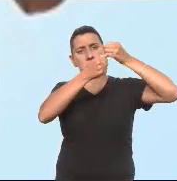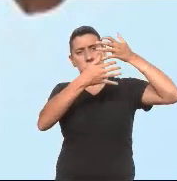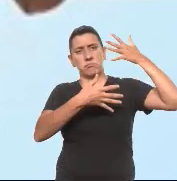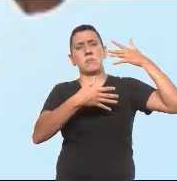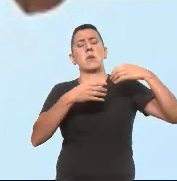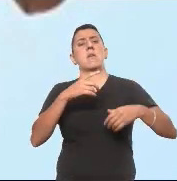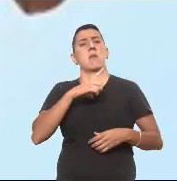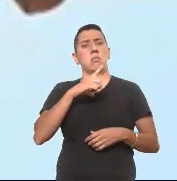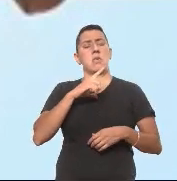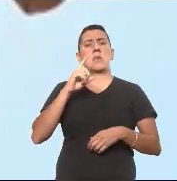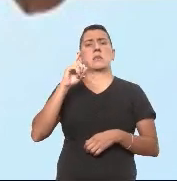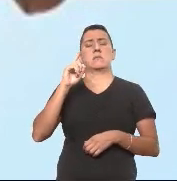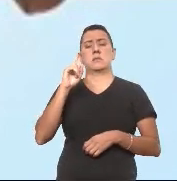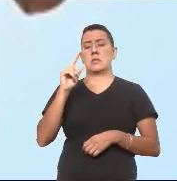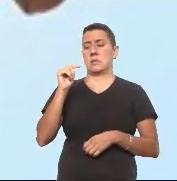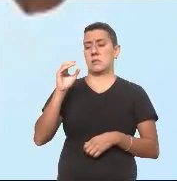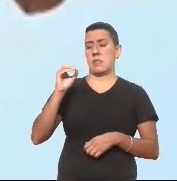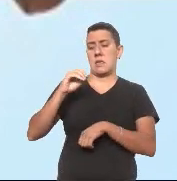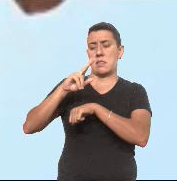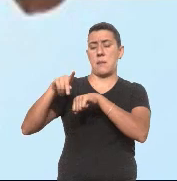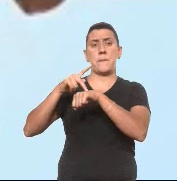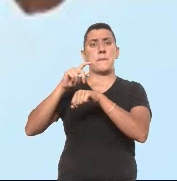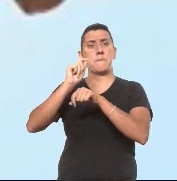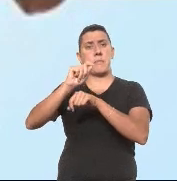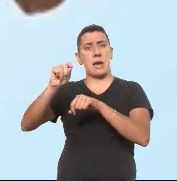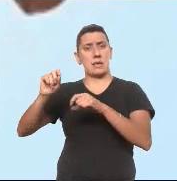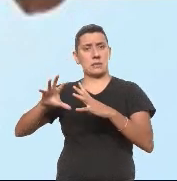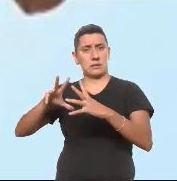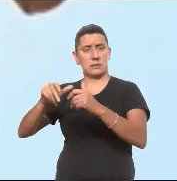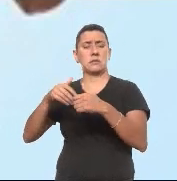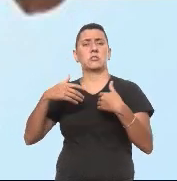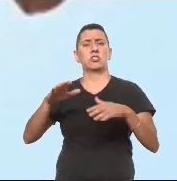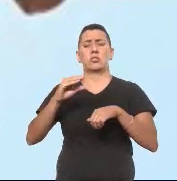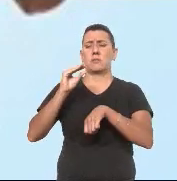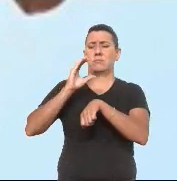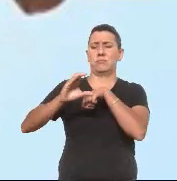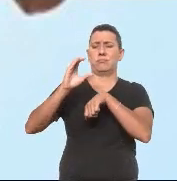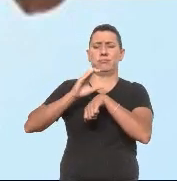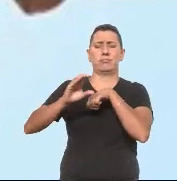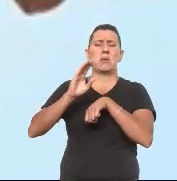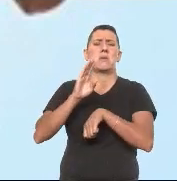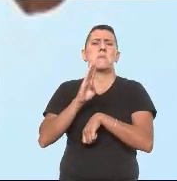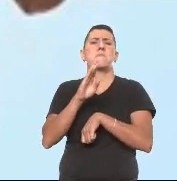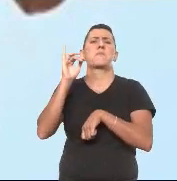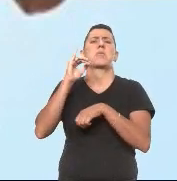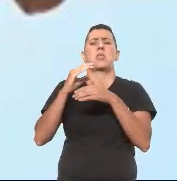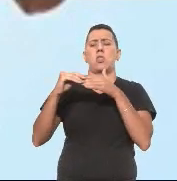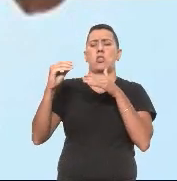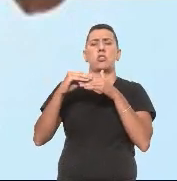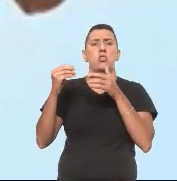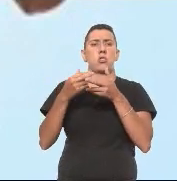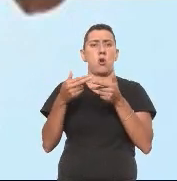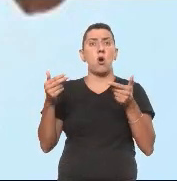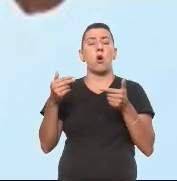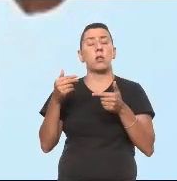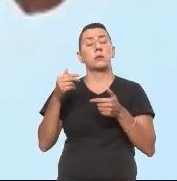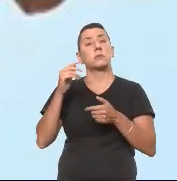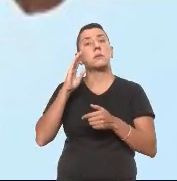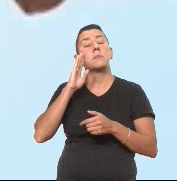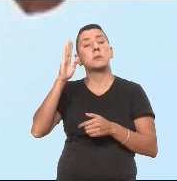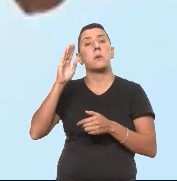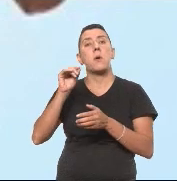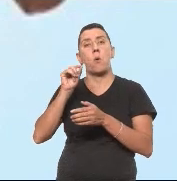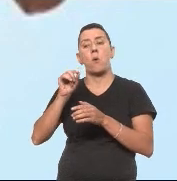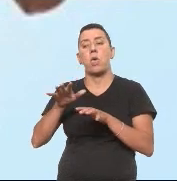países investiu nos últimos anos mais de 90 milhões de dólares na área desenvolvimento de pesquisa e como resultado de tudo